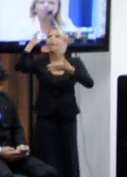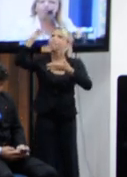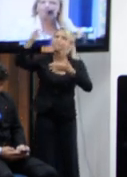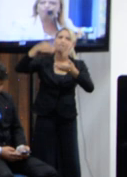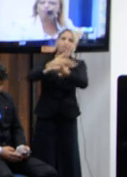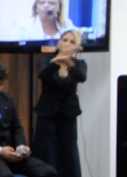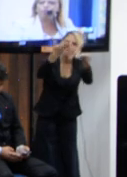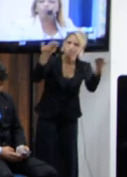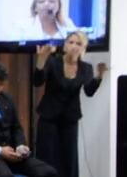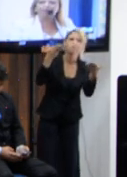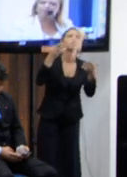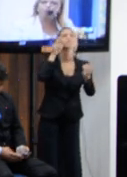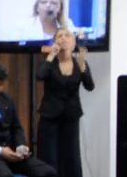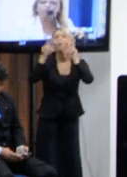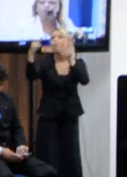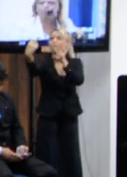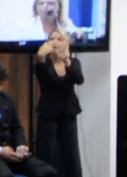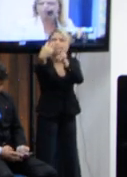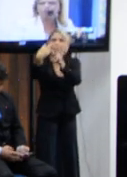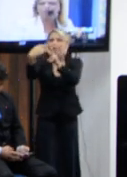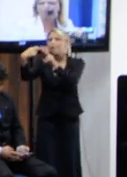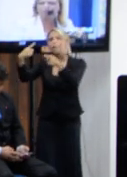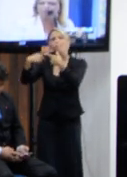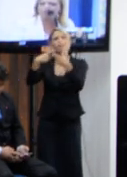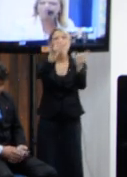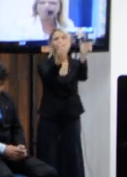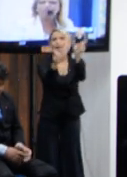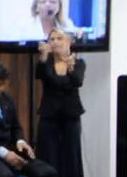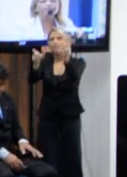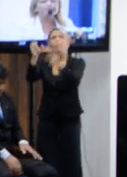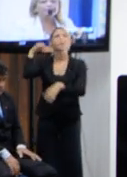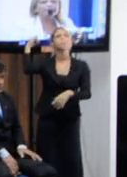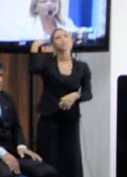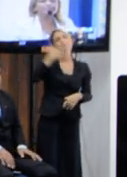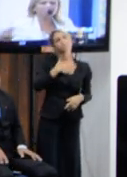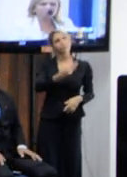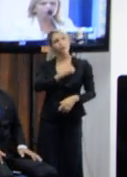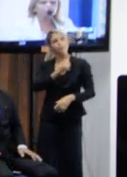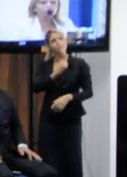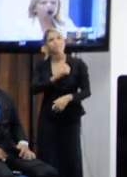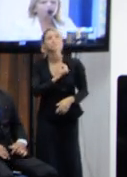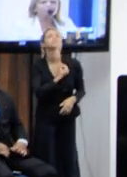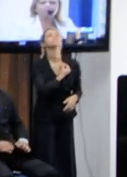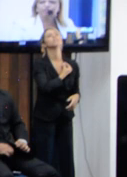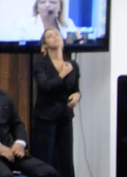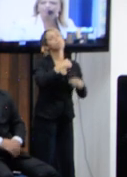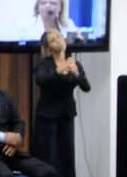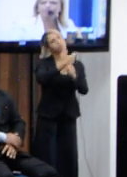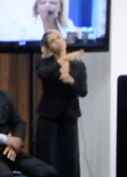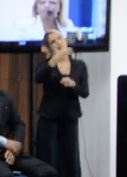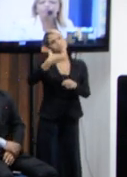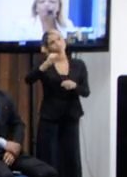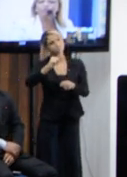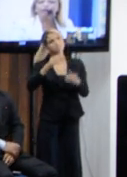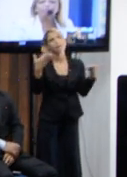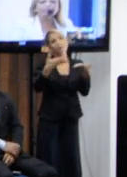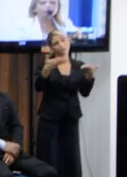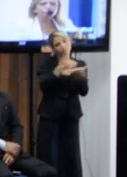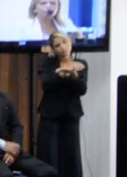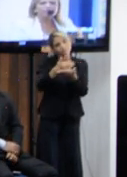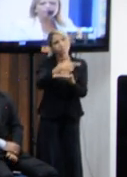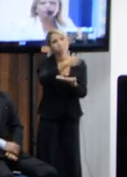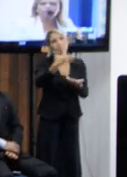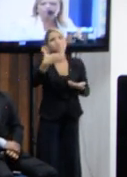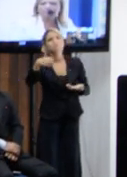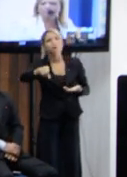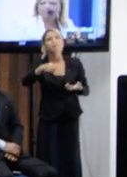para o rostinho de cada um, como que cada um que foi importante na minha vida nesse ano, que se fundou, que está se iniciando, aprendi